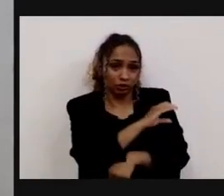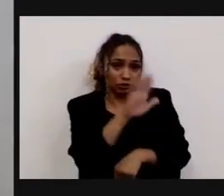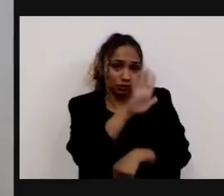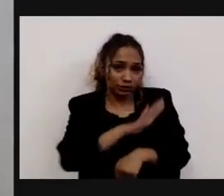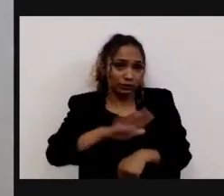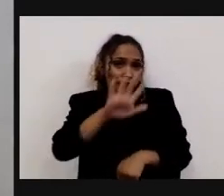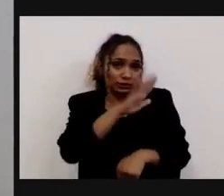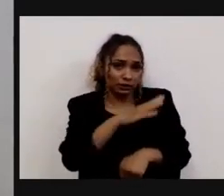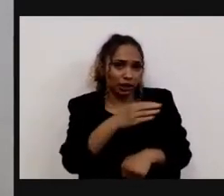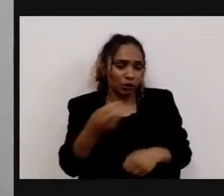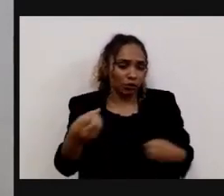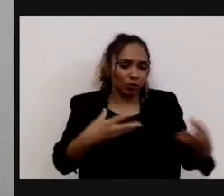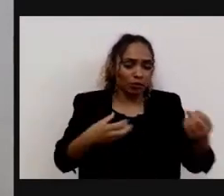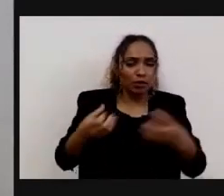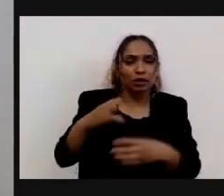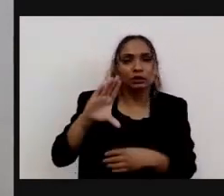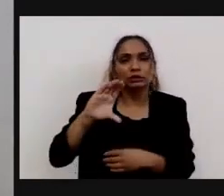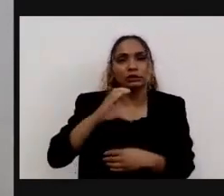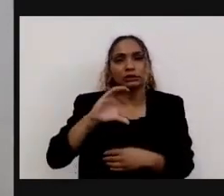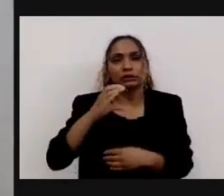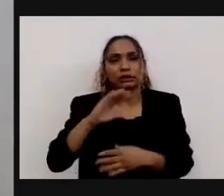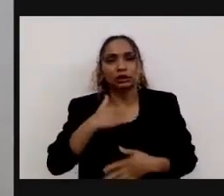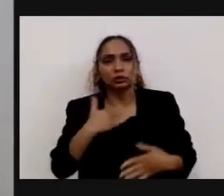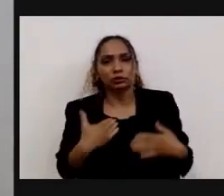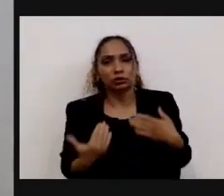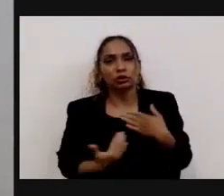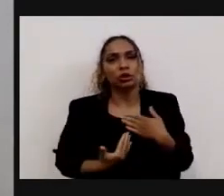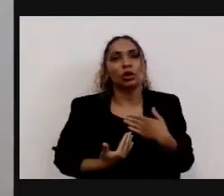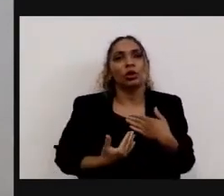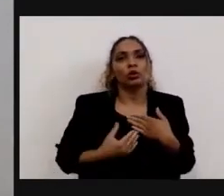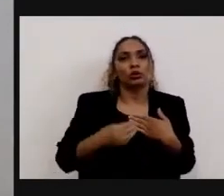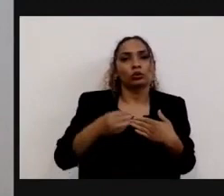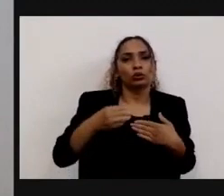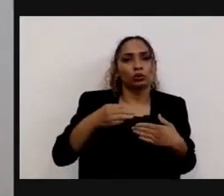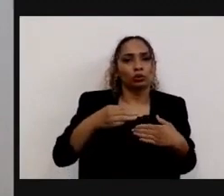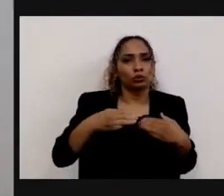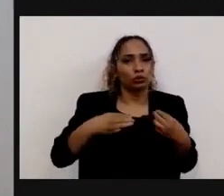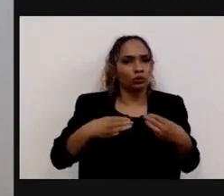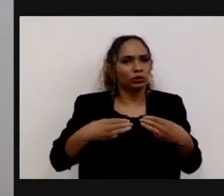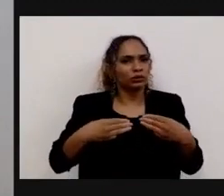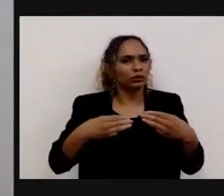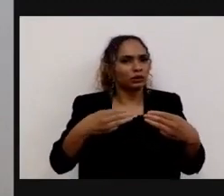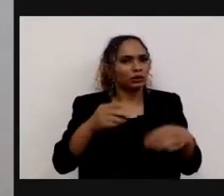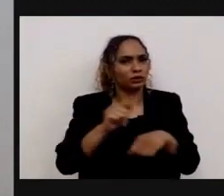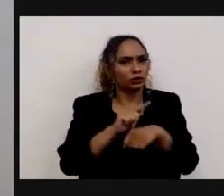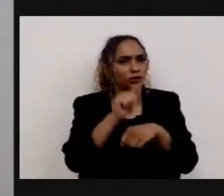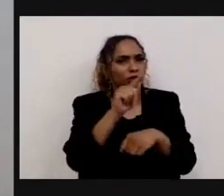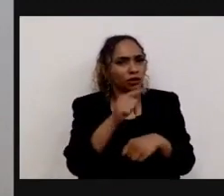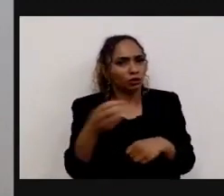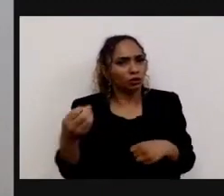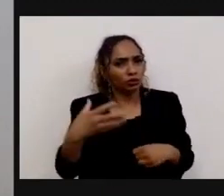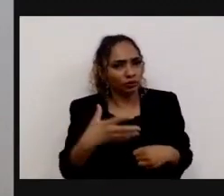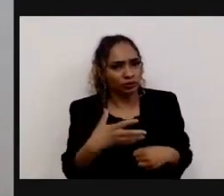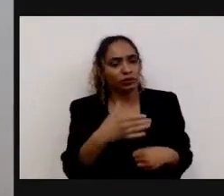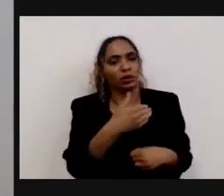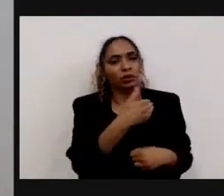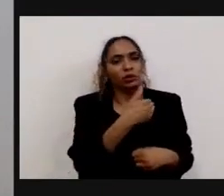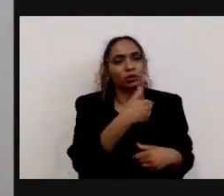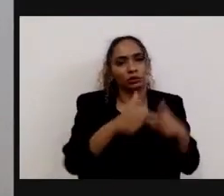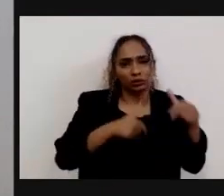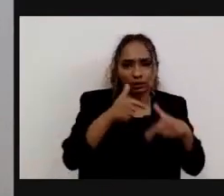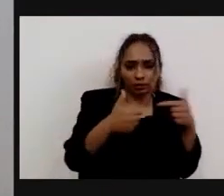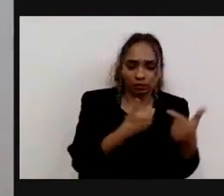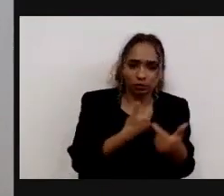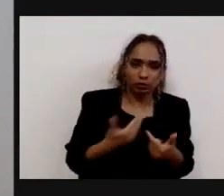de inovação e ciências comportamentais do Ministério da gestão e da Inovação em serviços públicos